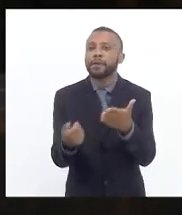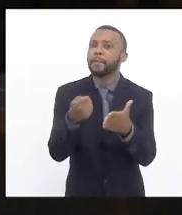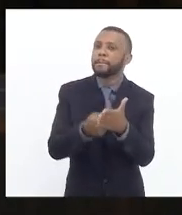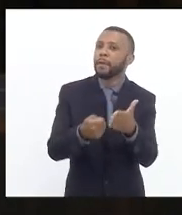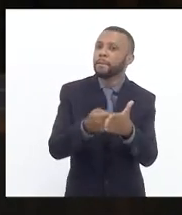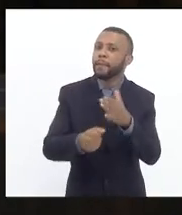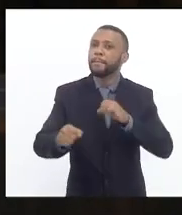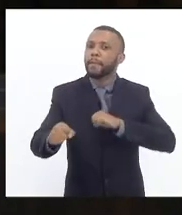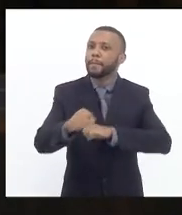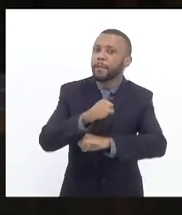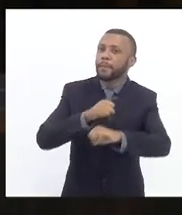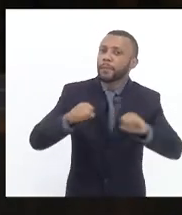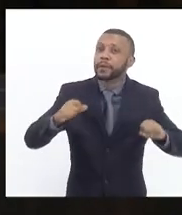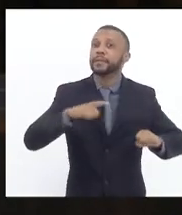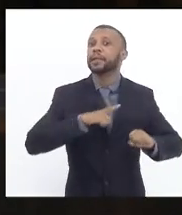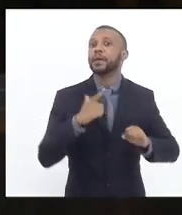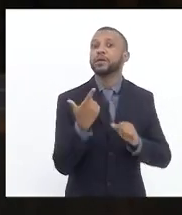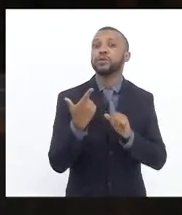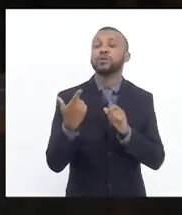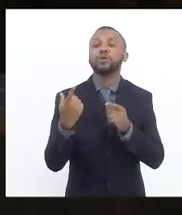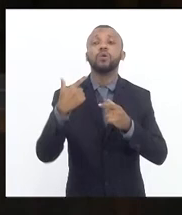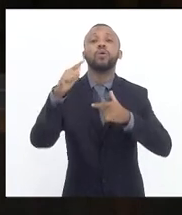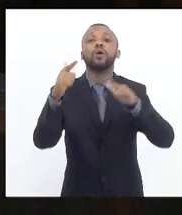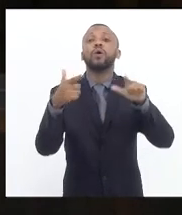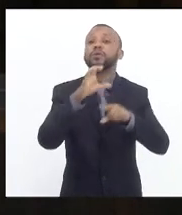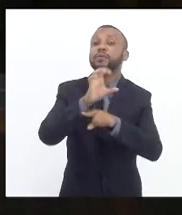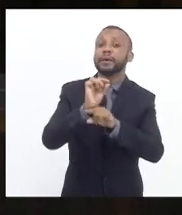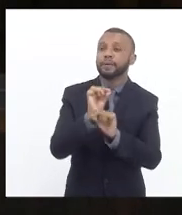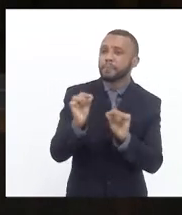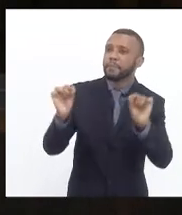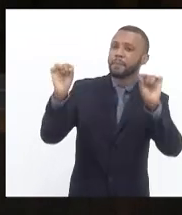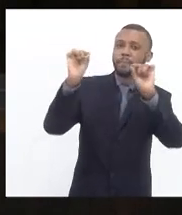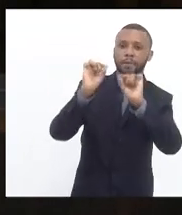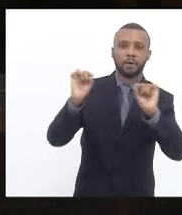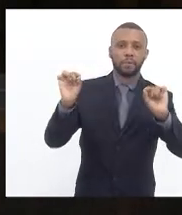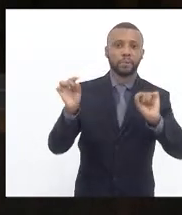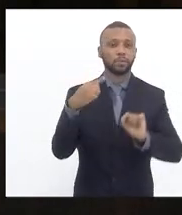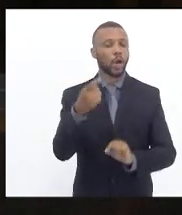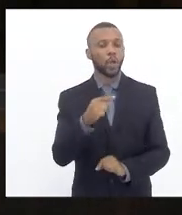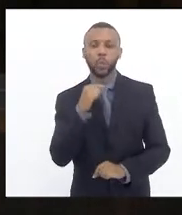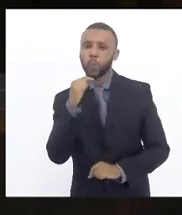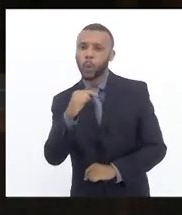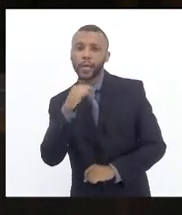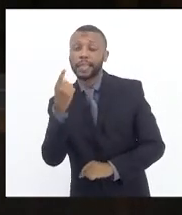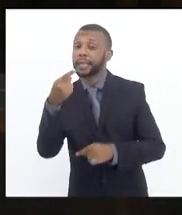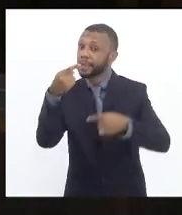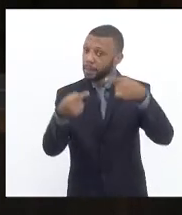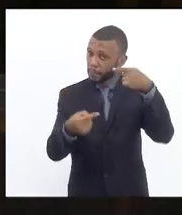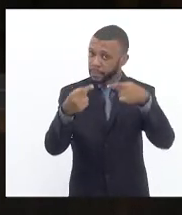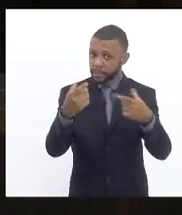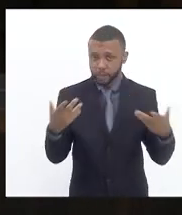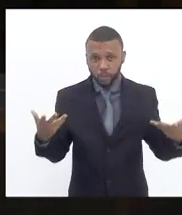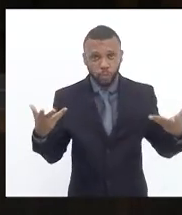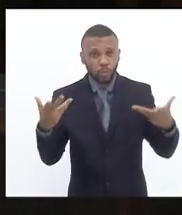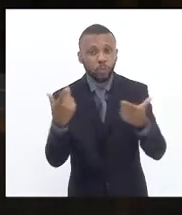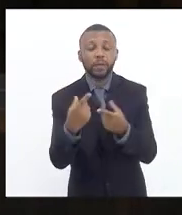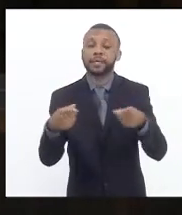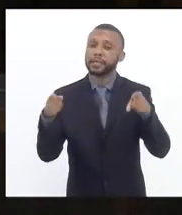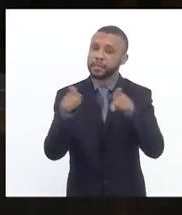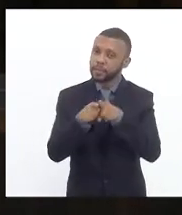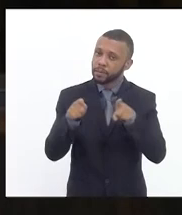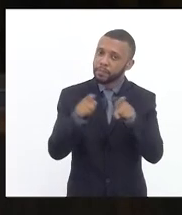com os outros estados em que a gente não consegue sequer debater com eficiência e isso